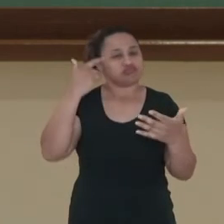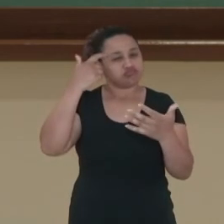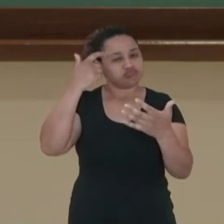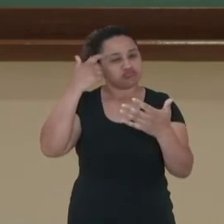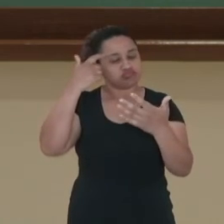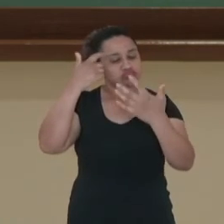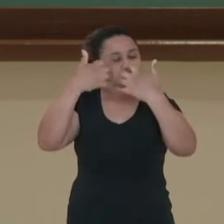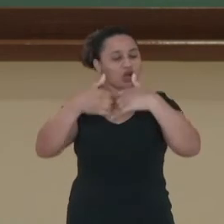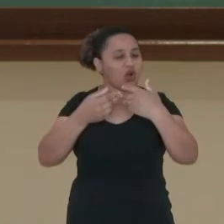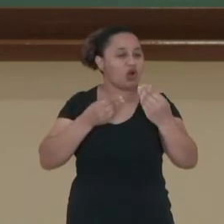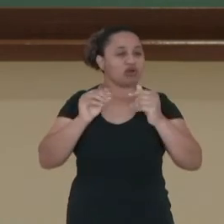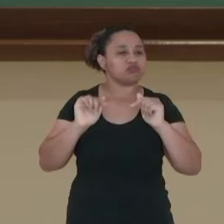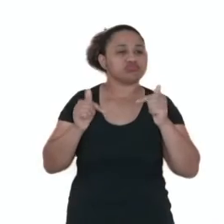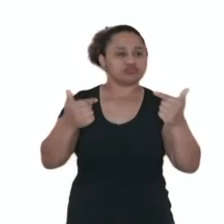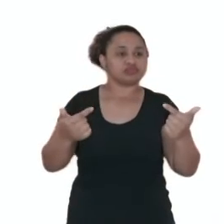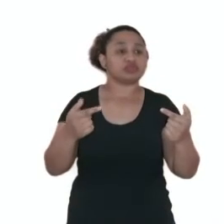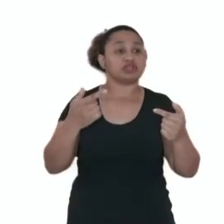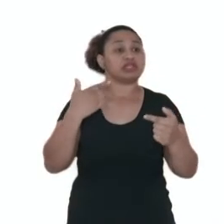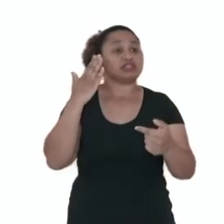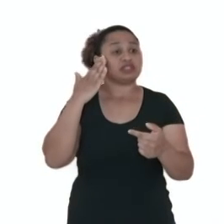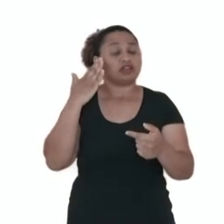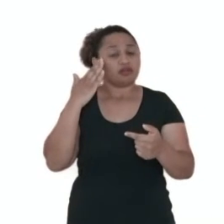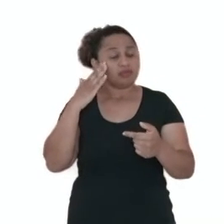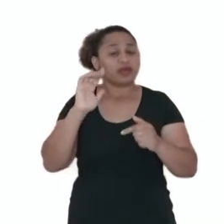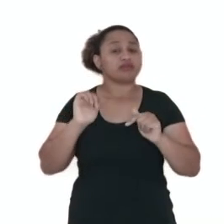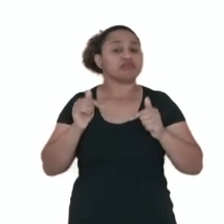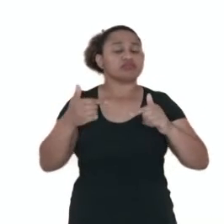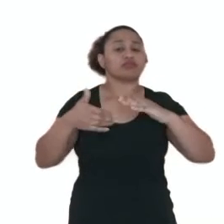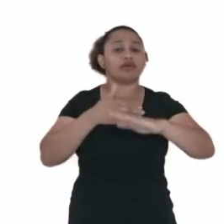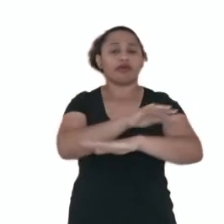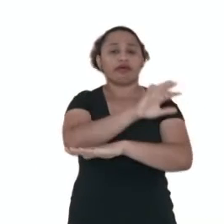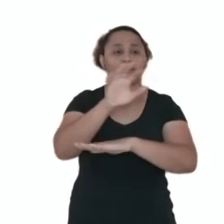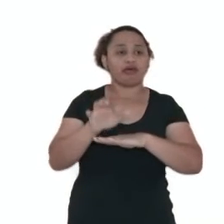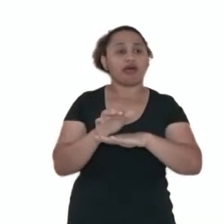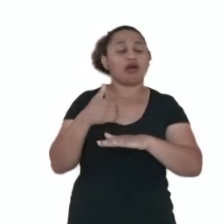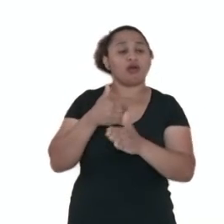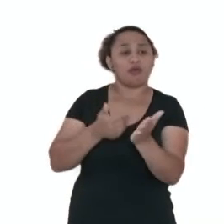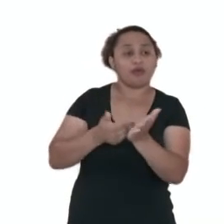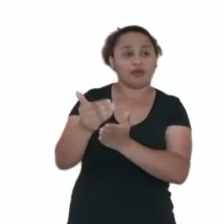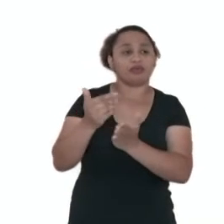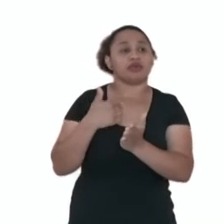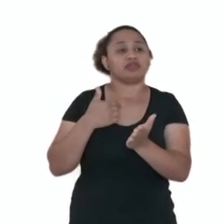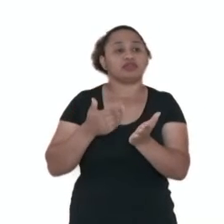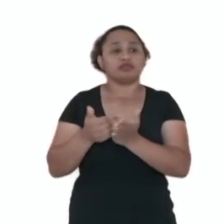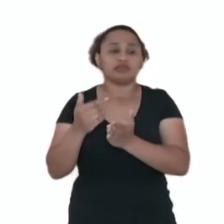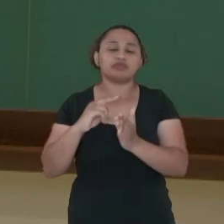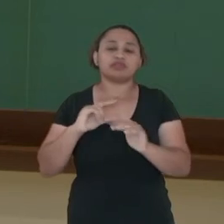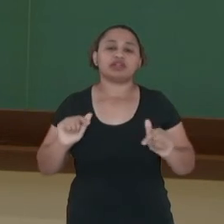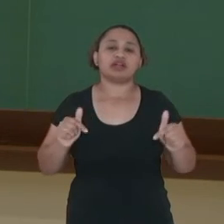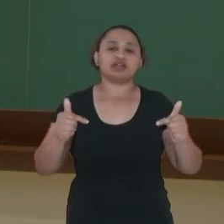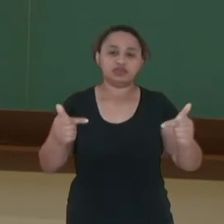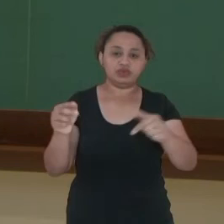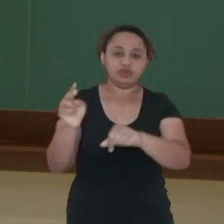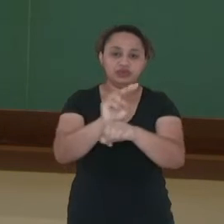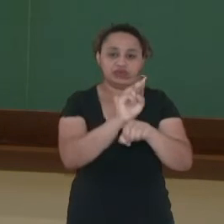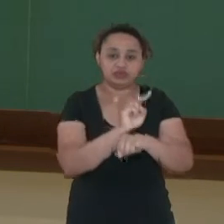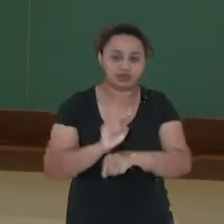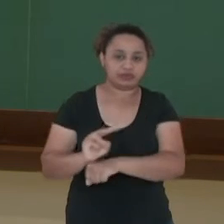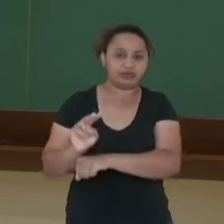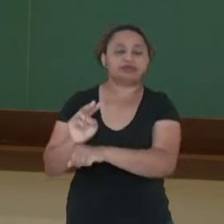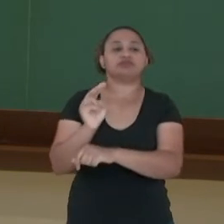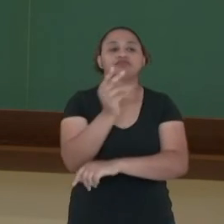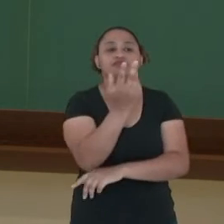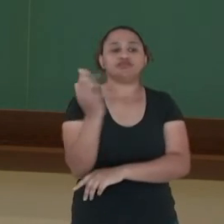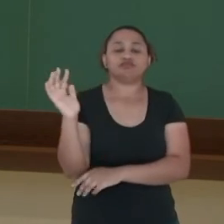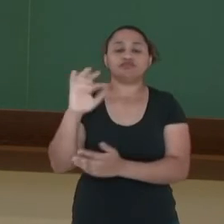conscientização, né? Saber nossa pegada ecológica é o primeiro passo para começar a adotar atitudes sustentáveis. Então, você sabendo, tendo